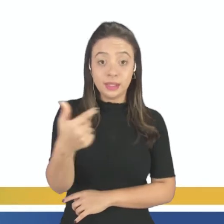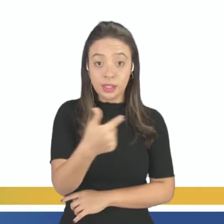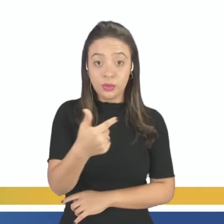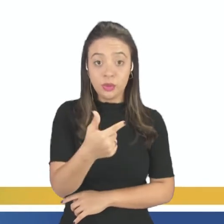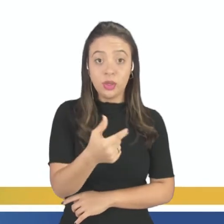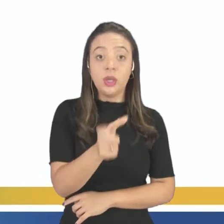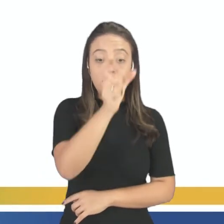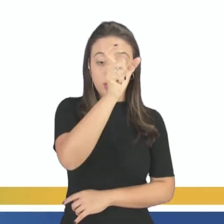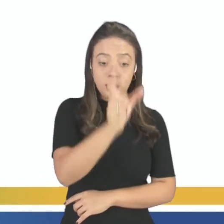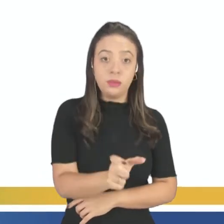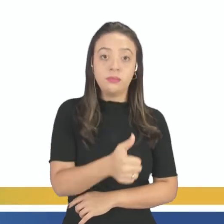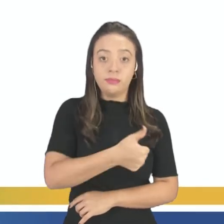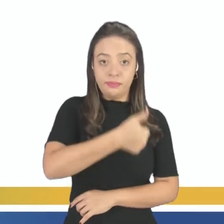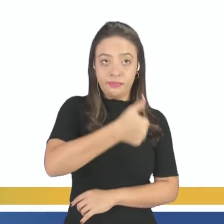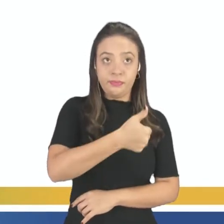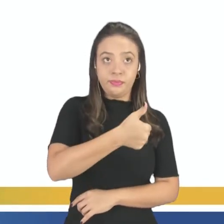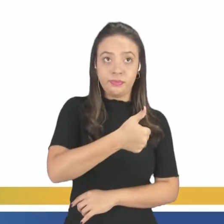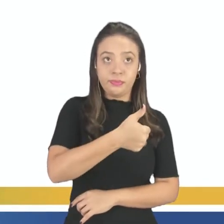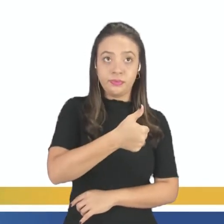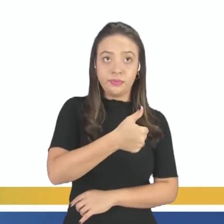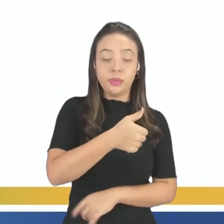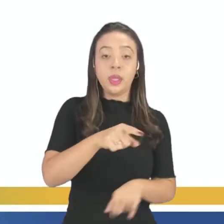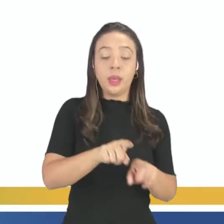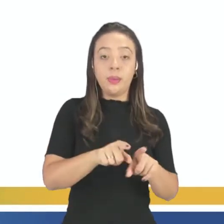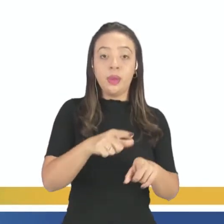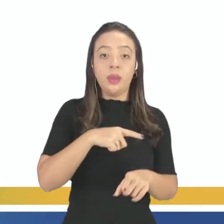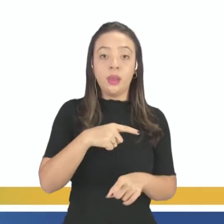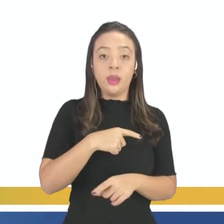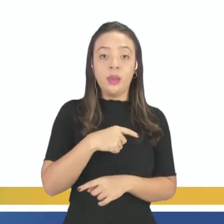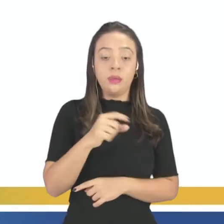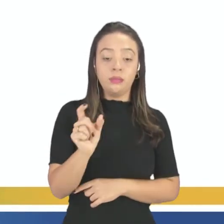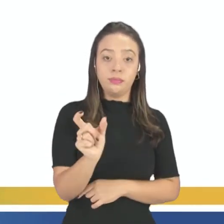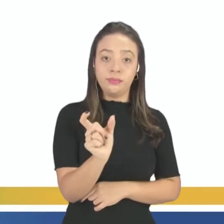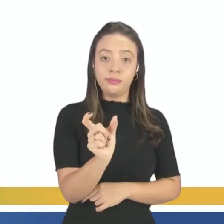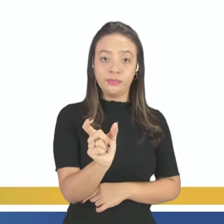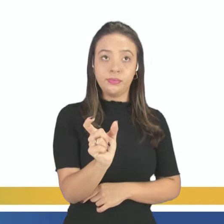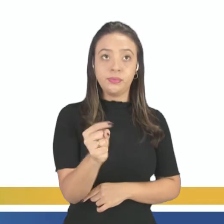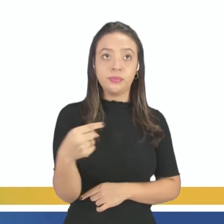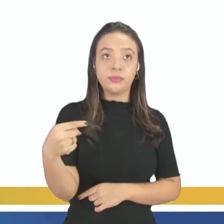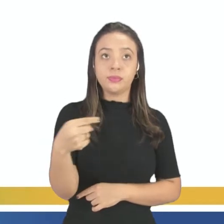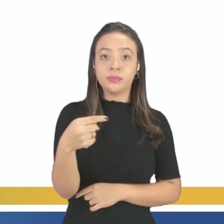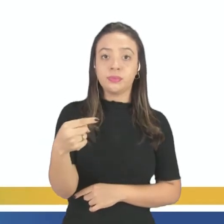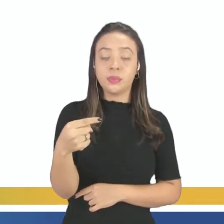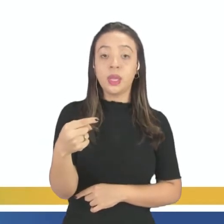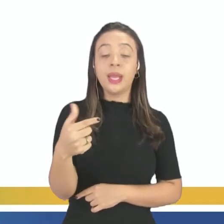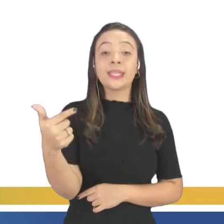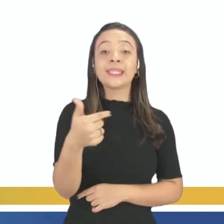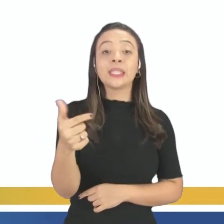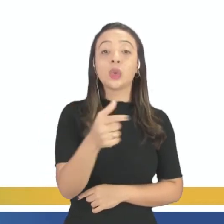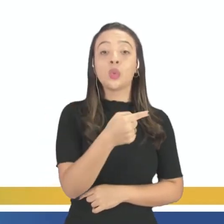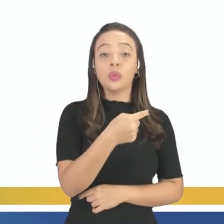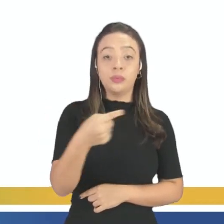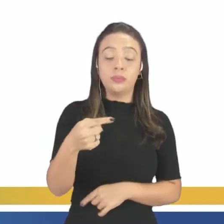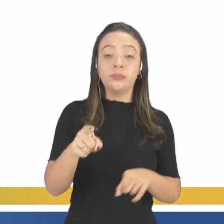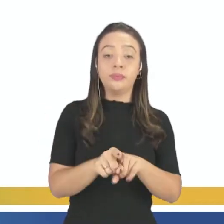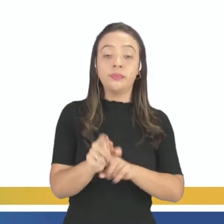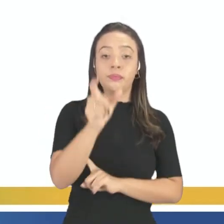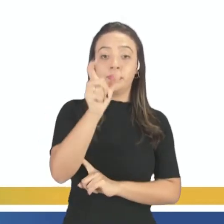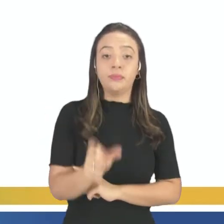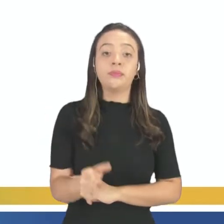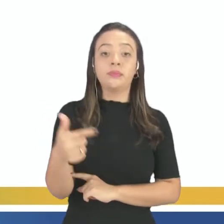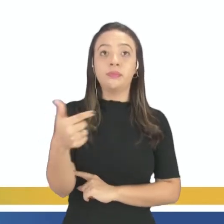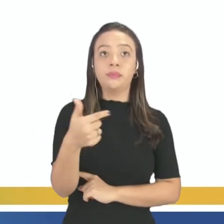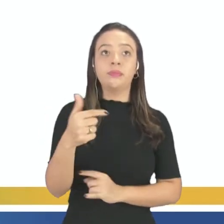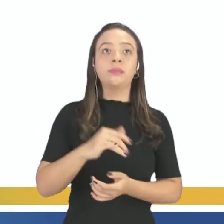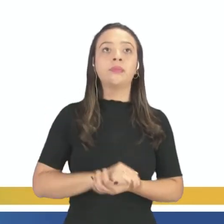coluna. E nós temos um espaço na segunda linha e segunda coluna, a qual, usando-se a